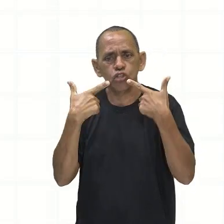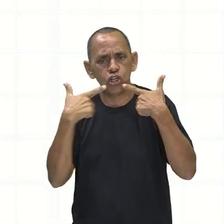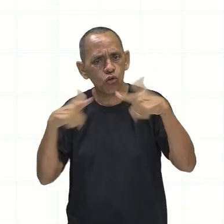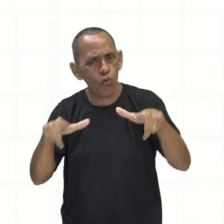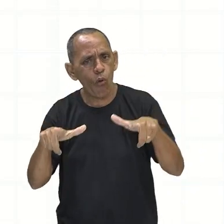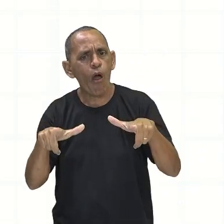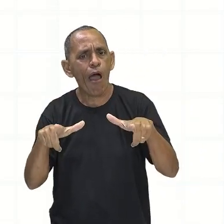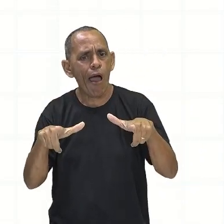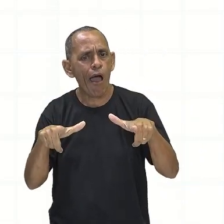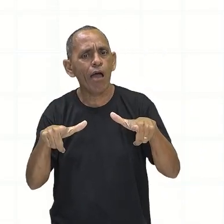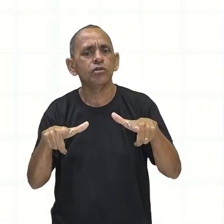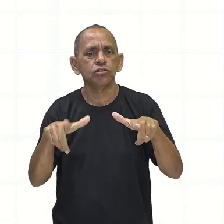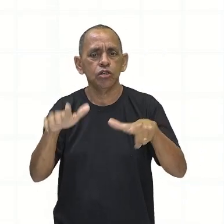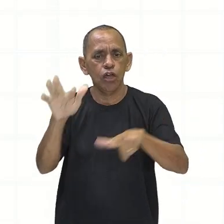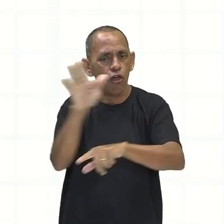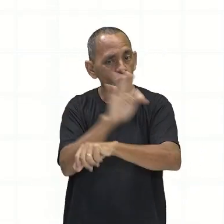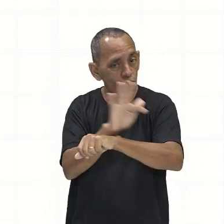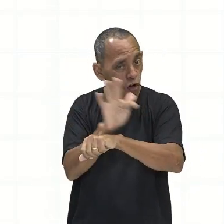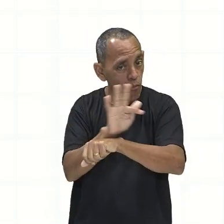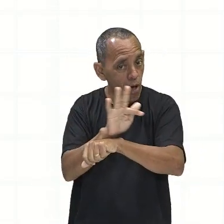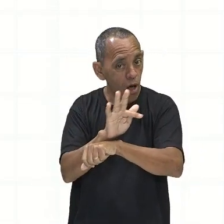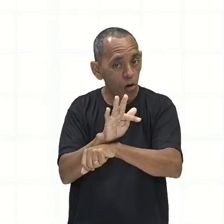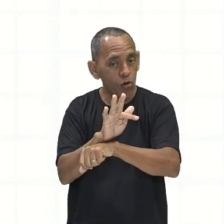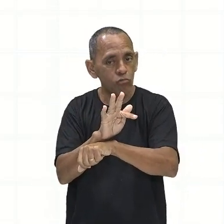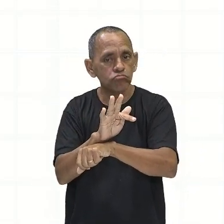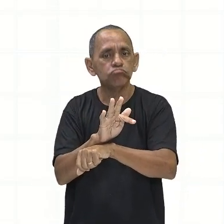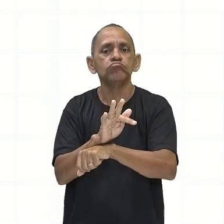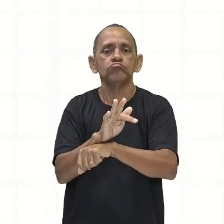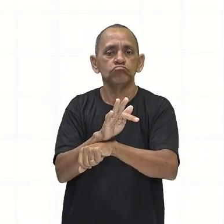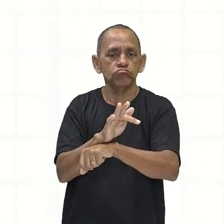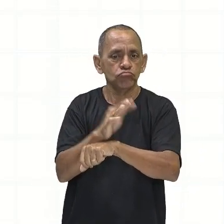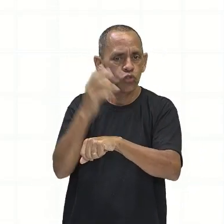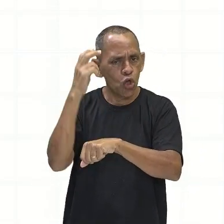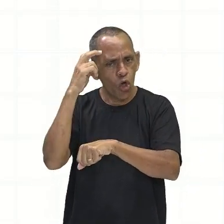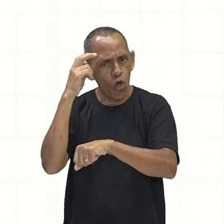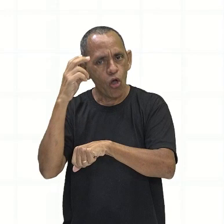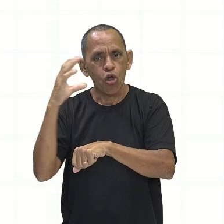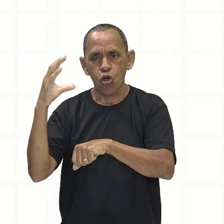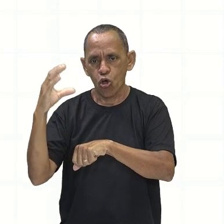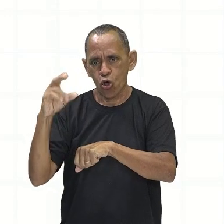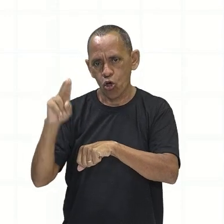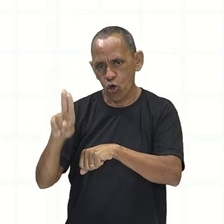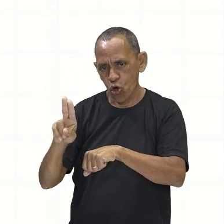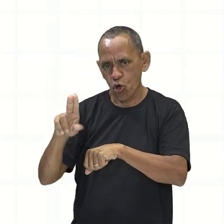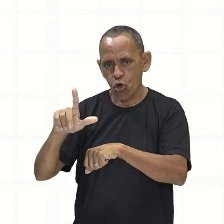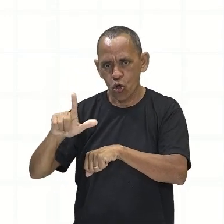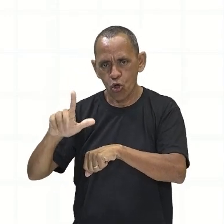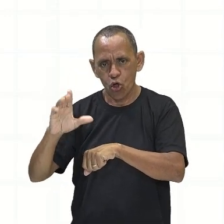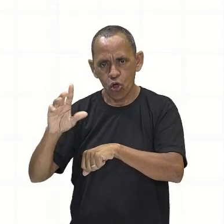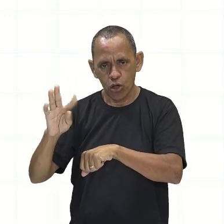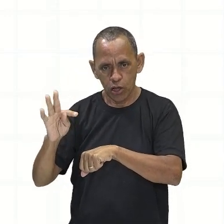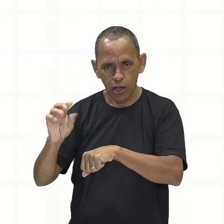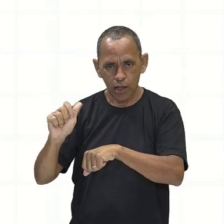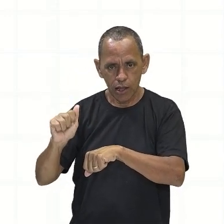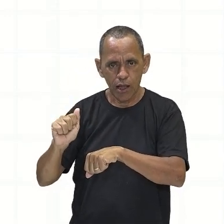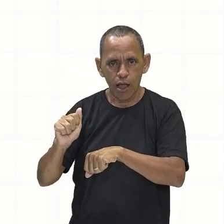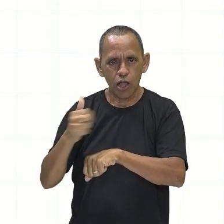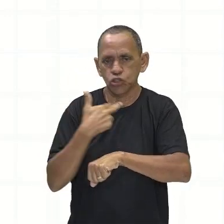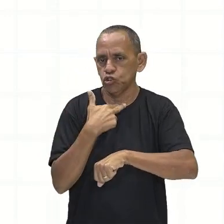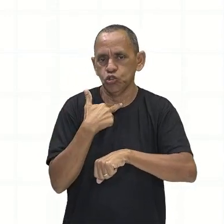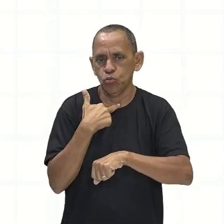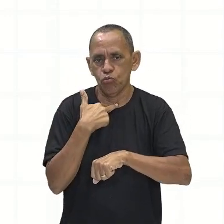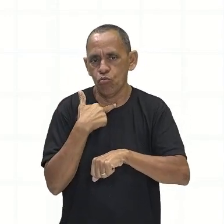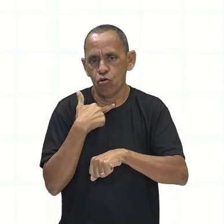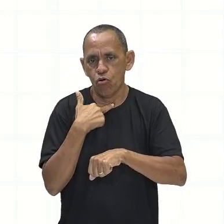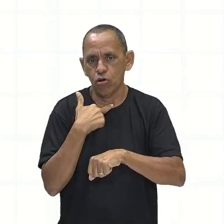linguagem culta, não devemos colocar o pronome pessoal do caso oblíquo em começo de frase, ok? Não